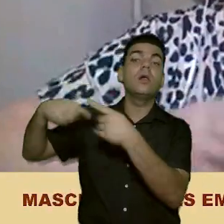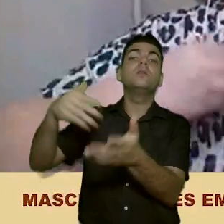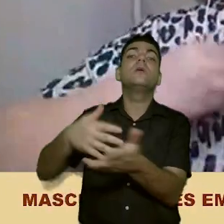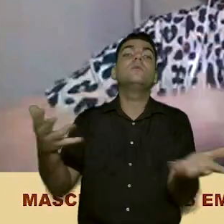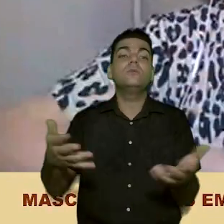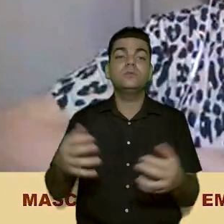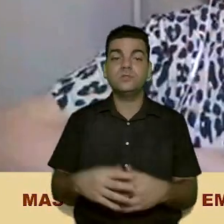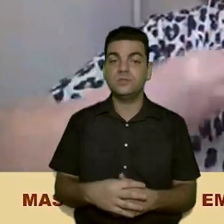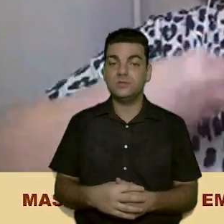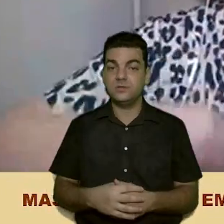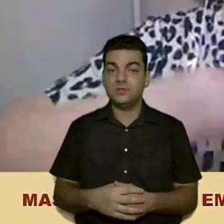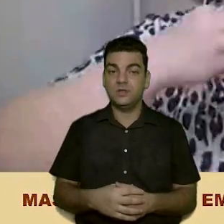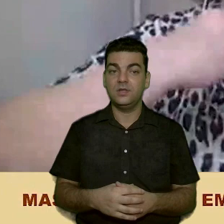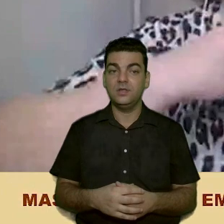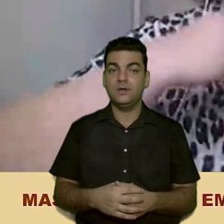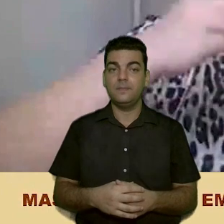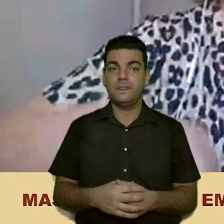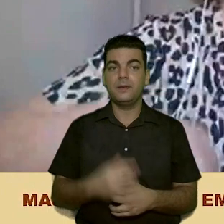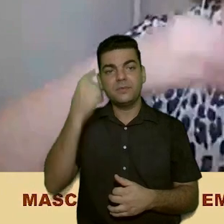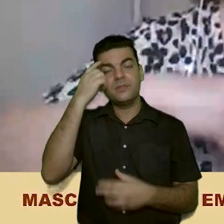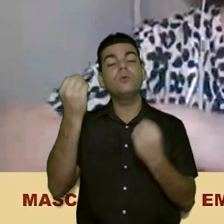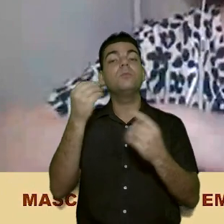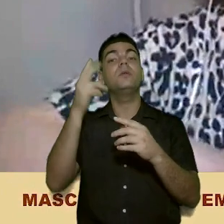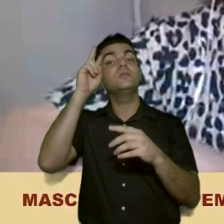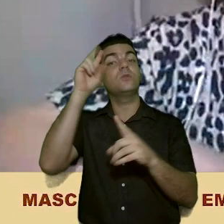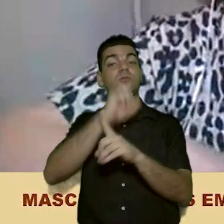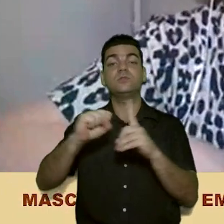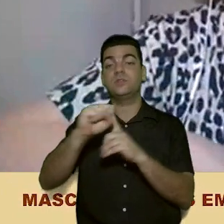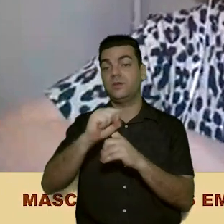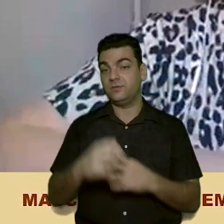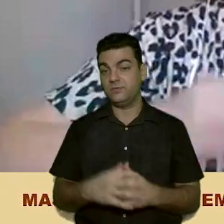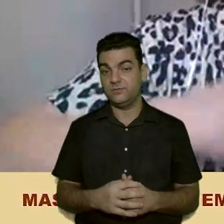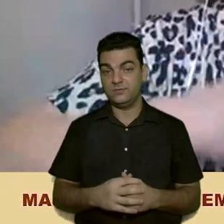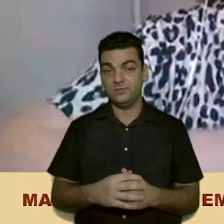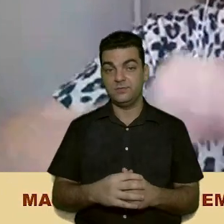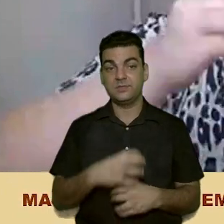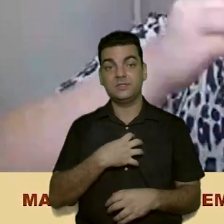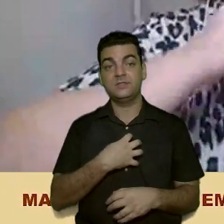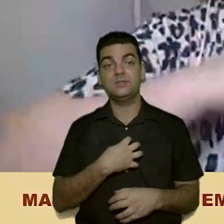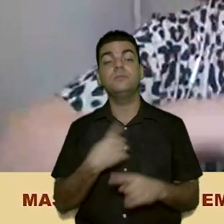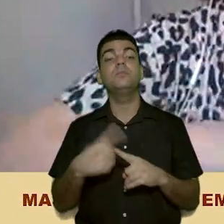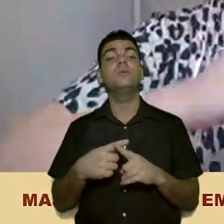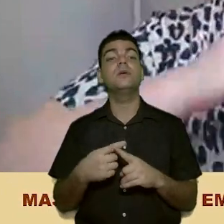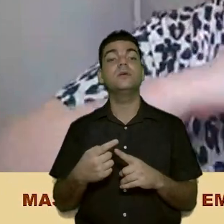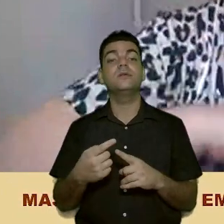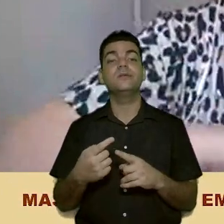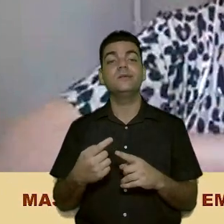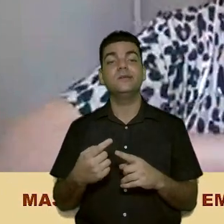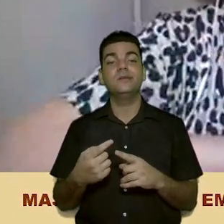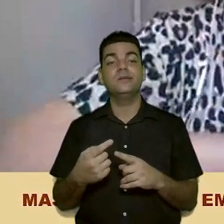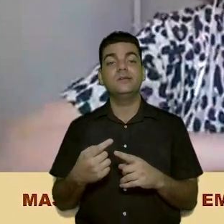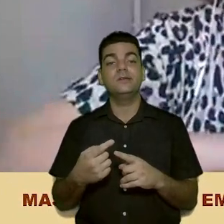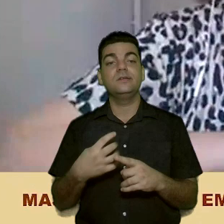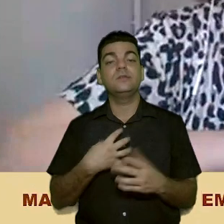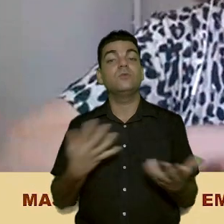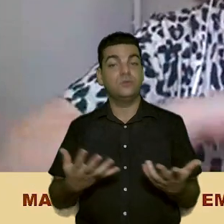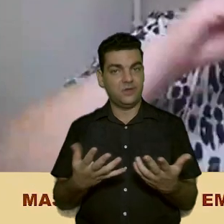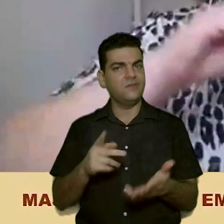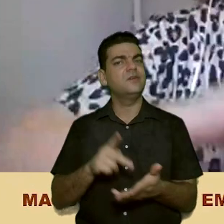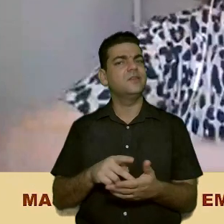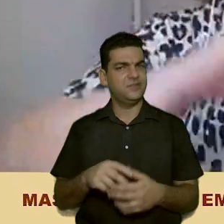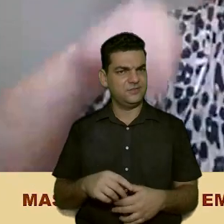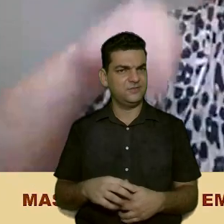quando a gente tem que ter uma perspectiva crítica histórica, né? A gente tem que revisitar a nossa própria história social também,